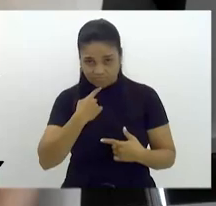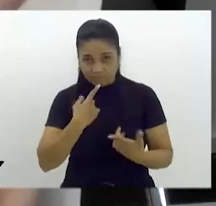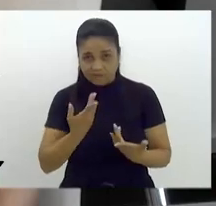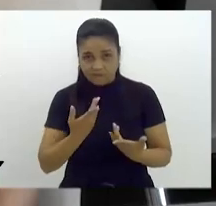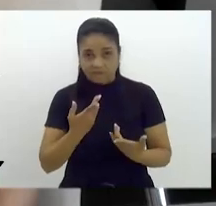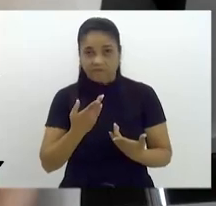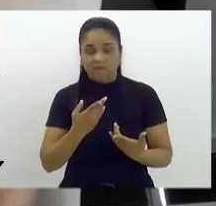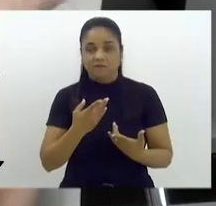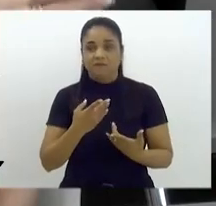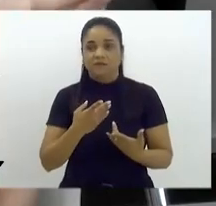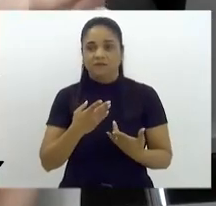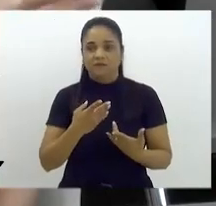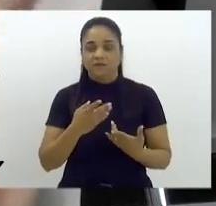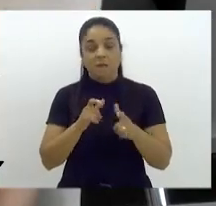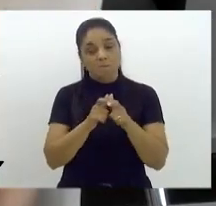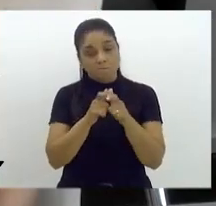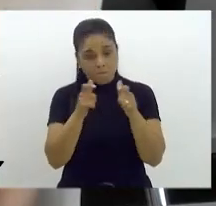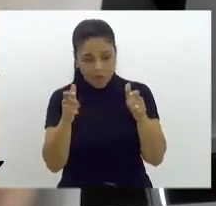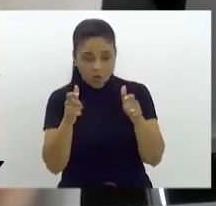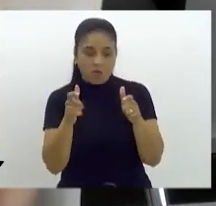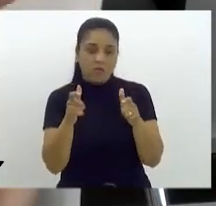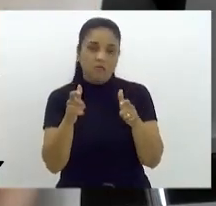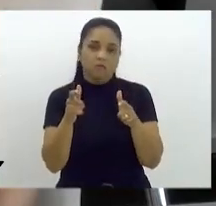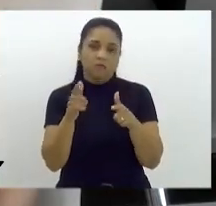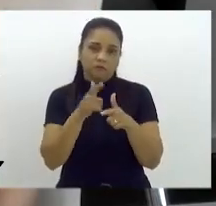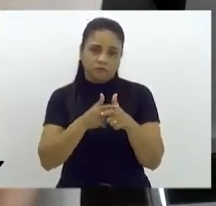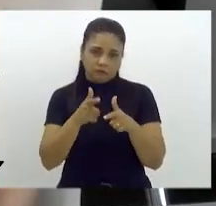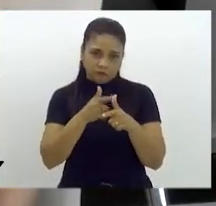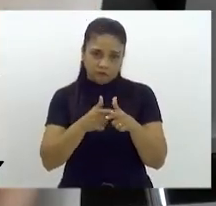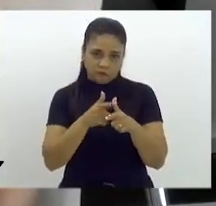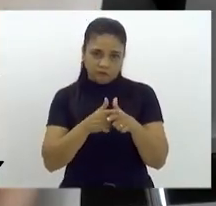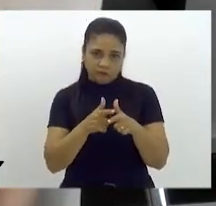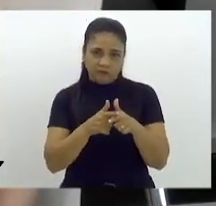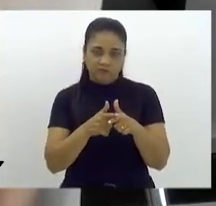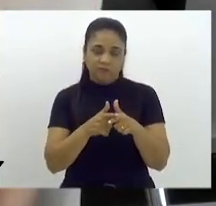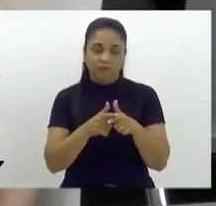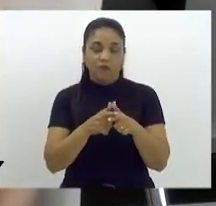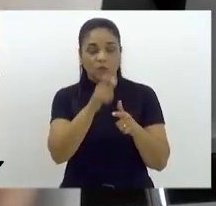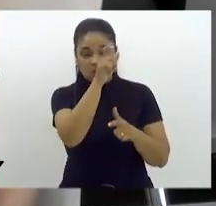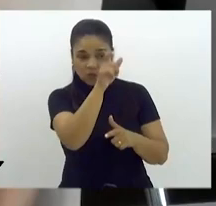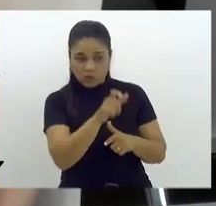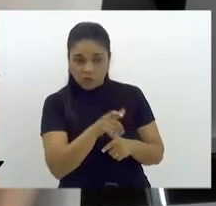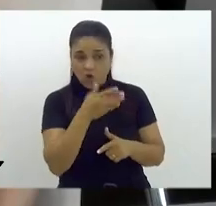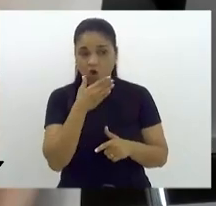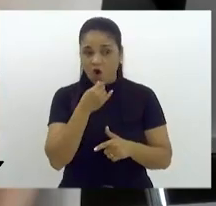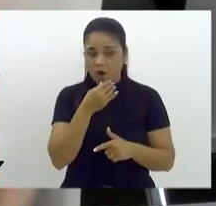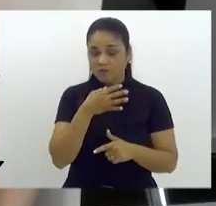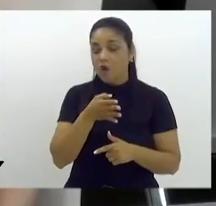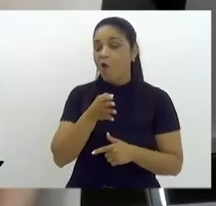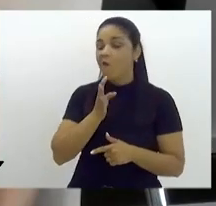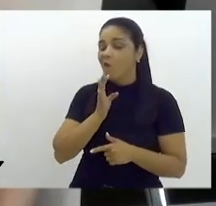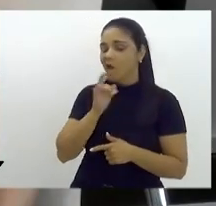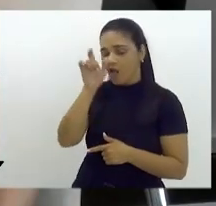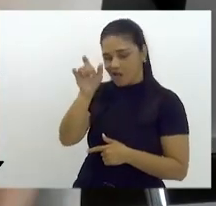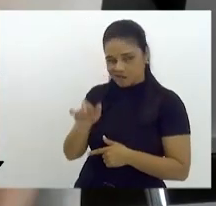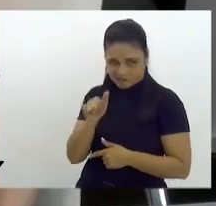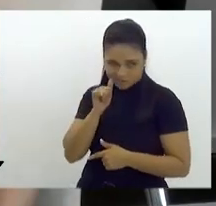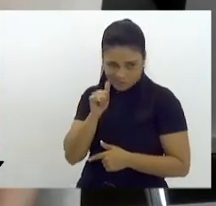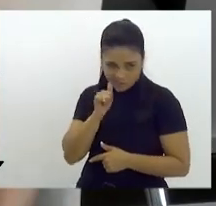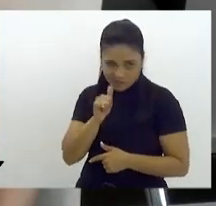vamos como a maioria dos casos o crime é cometido pelo por um agressor conhecido né da relação da vítima